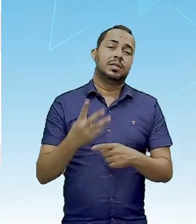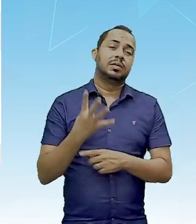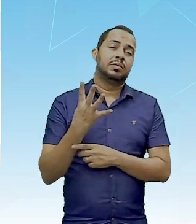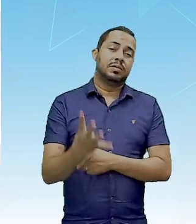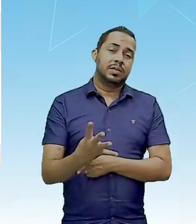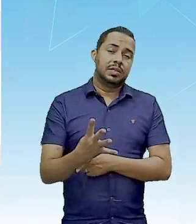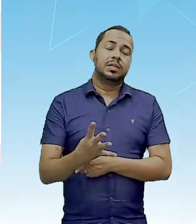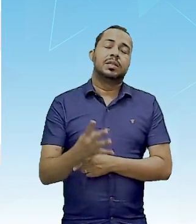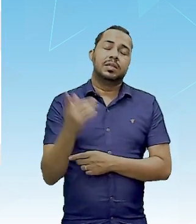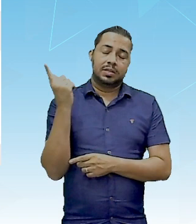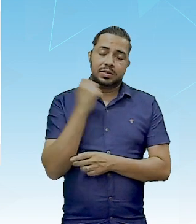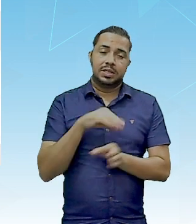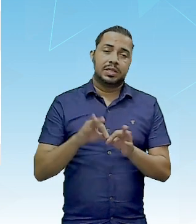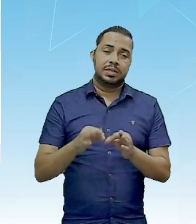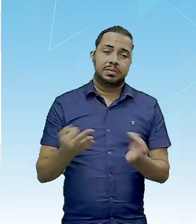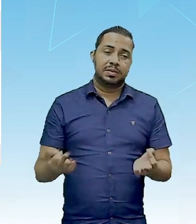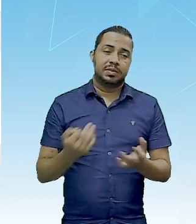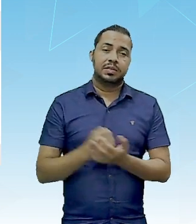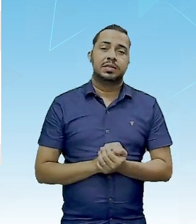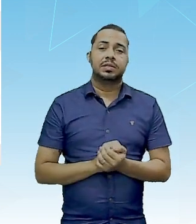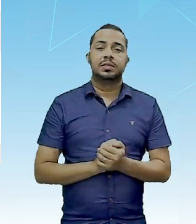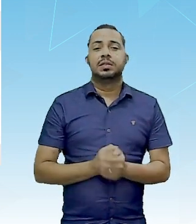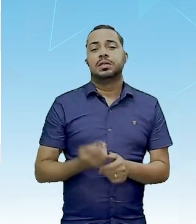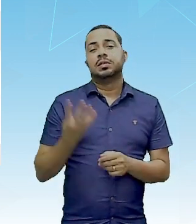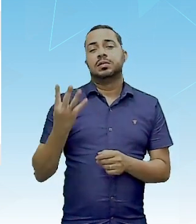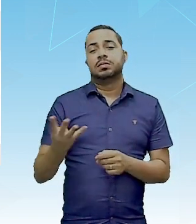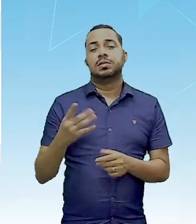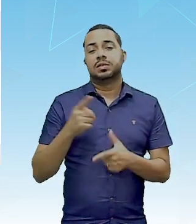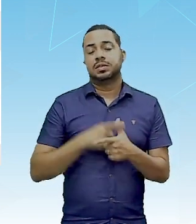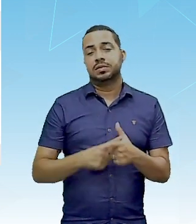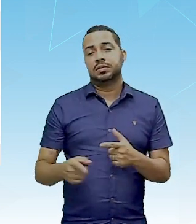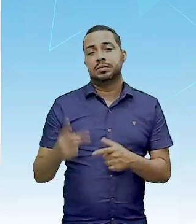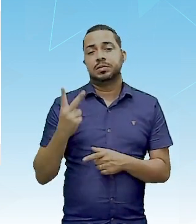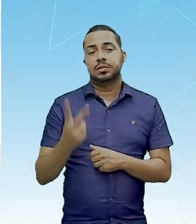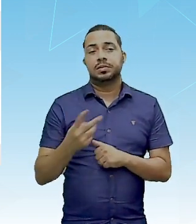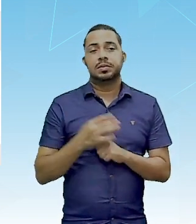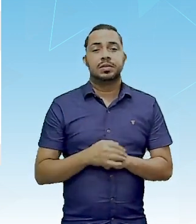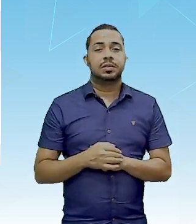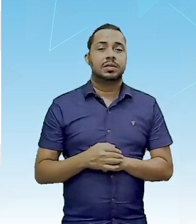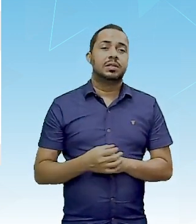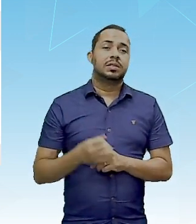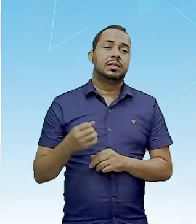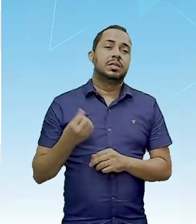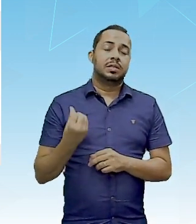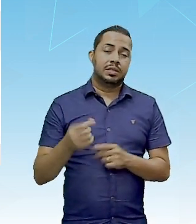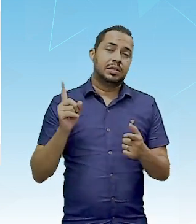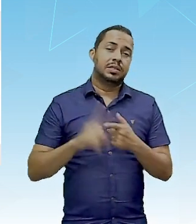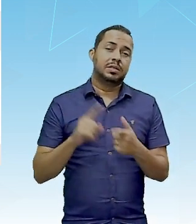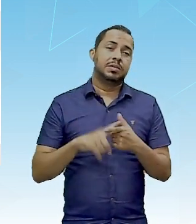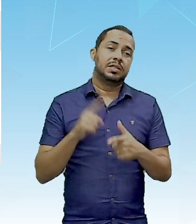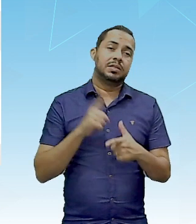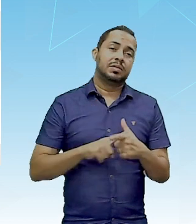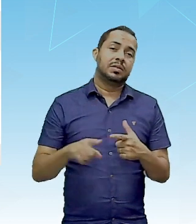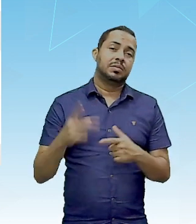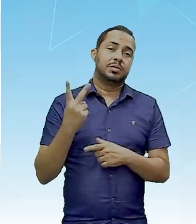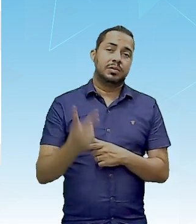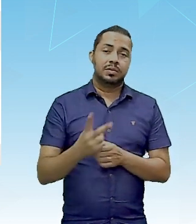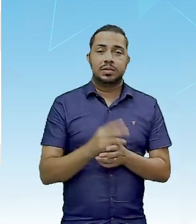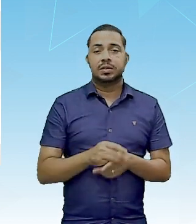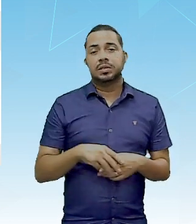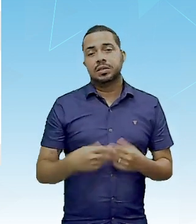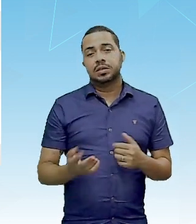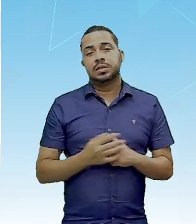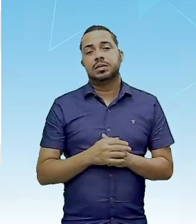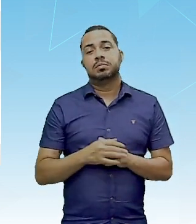Dá para simplificar, professor. Olha, 4 é divisível por 2, 6 também é divisível por 2. Então, se dá